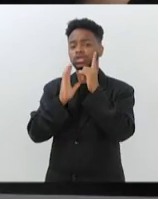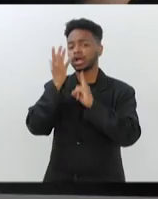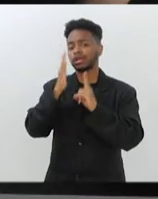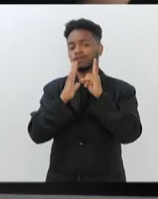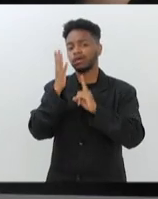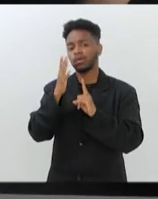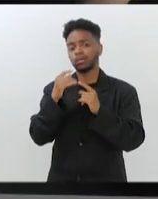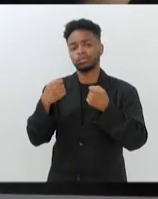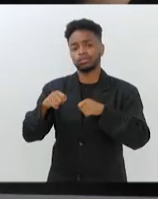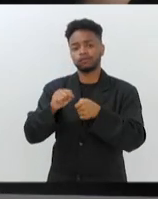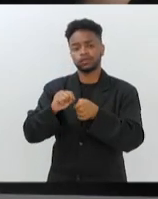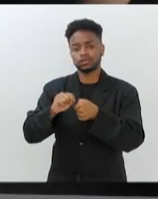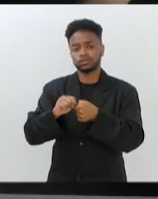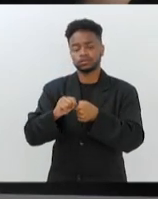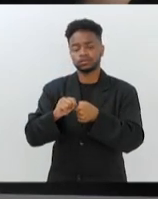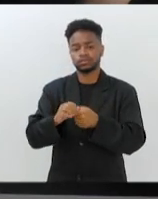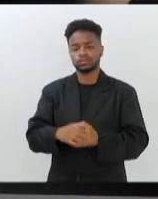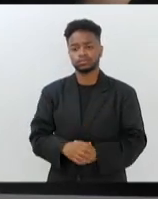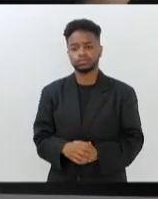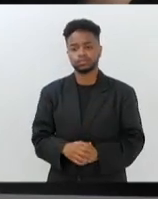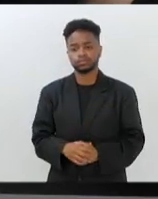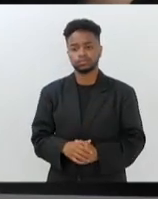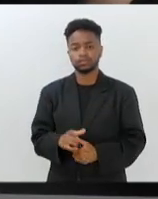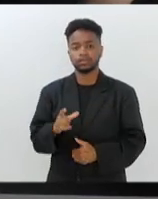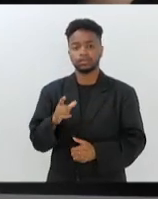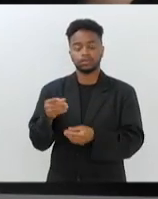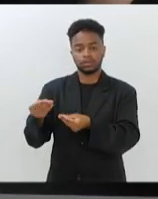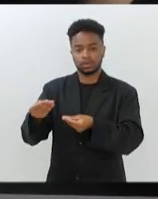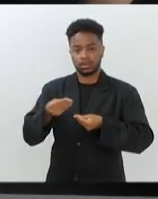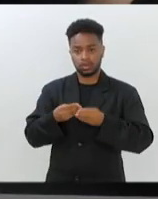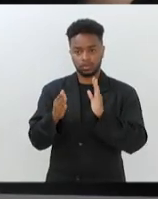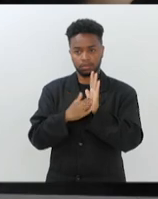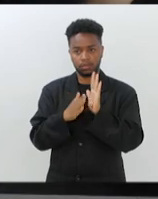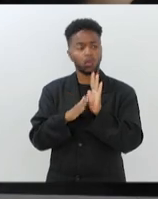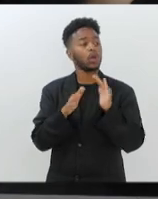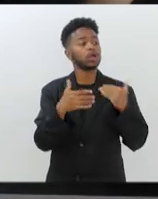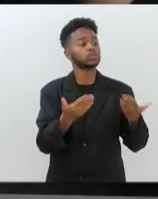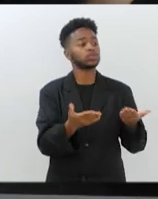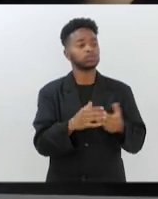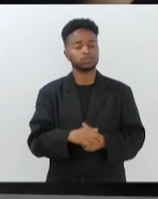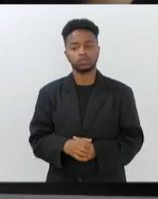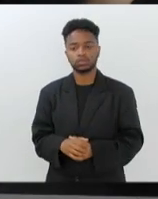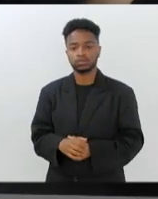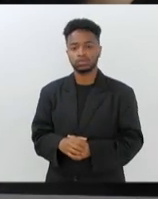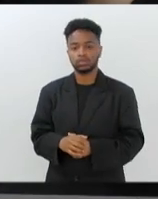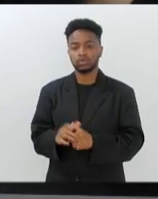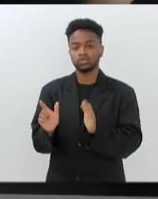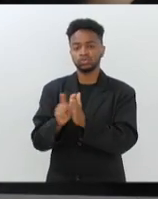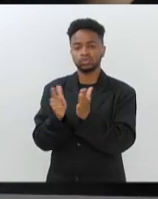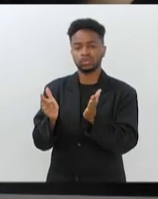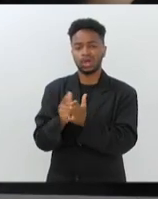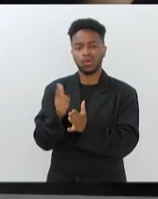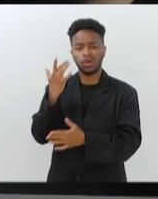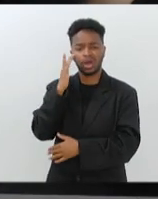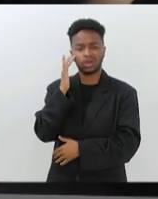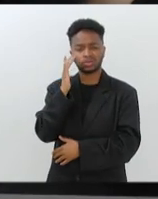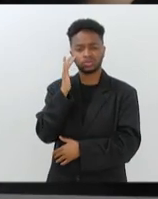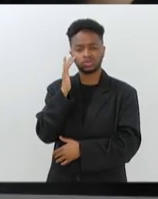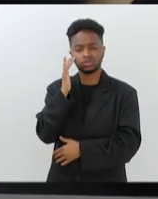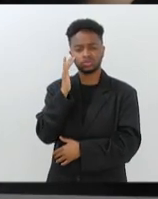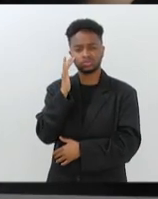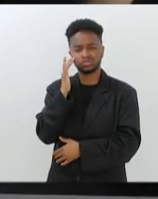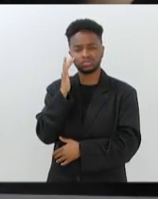seria o camarote quem a gente recebeu a posta quando do Jornal Globo Se não me engano lá